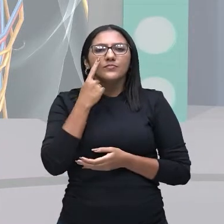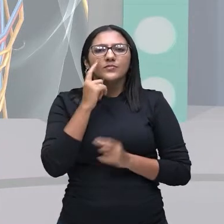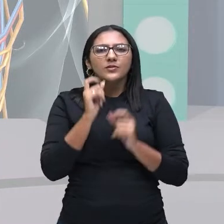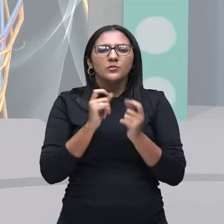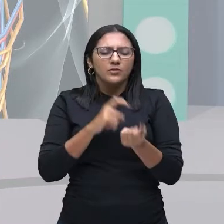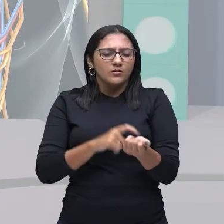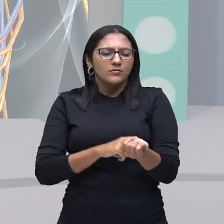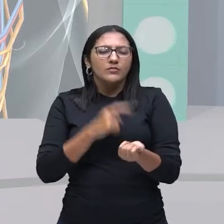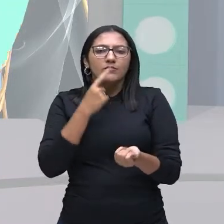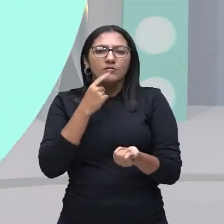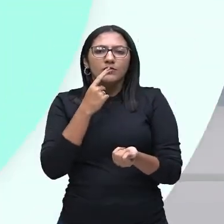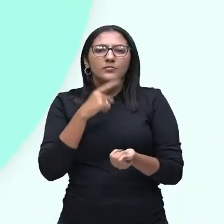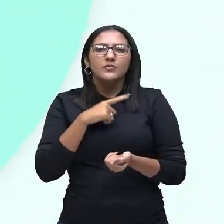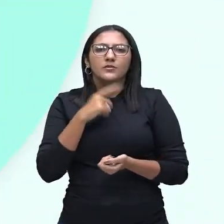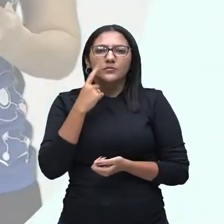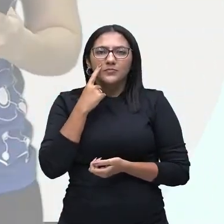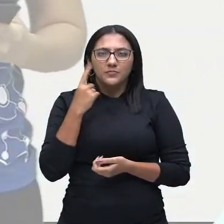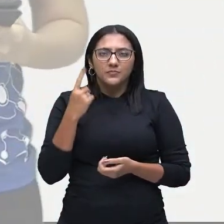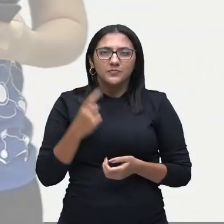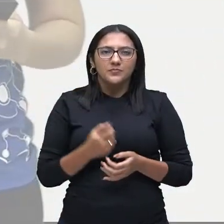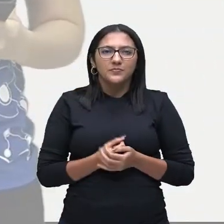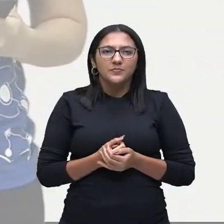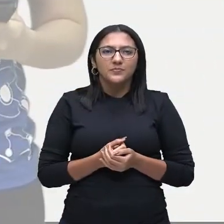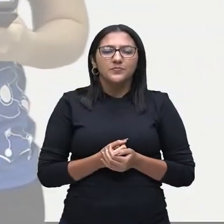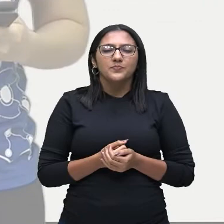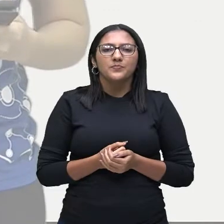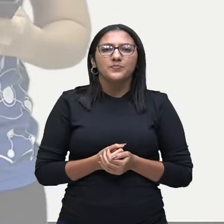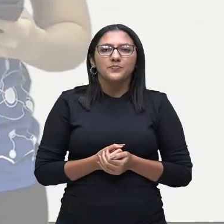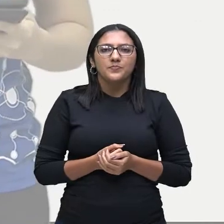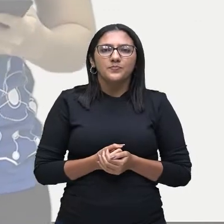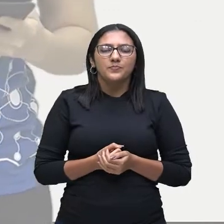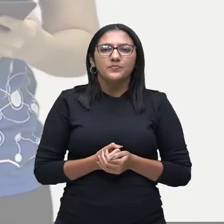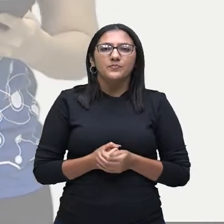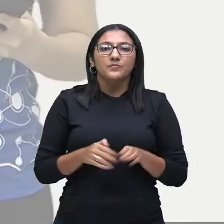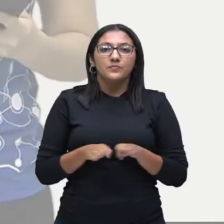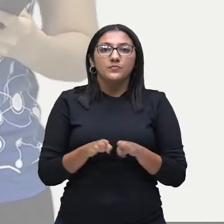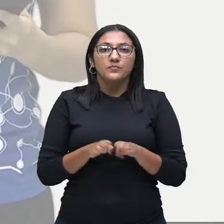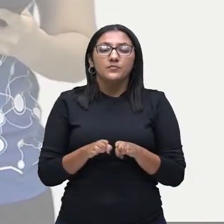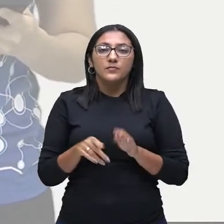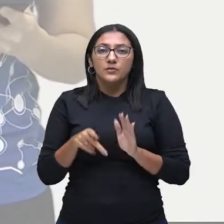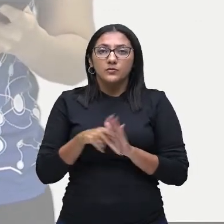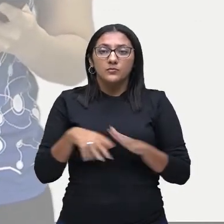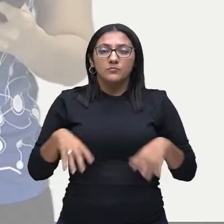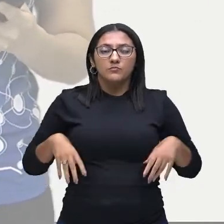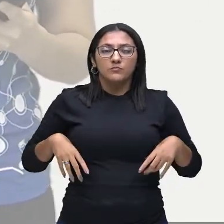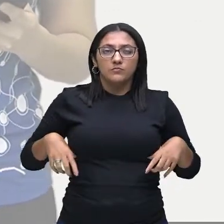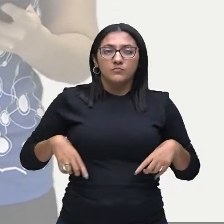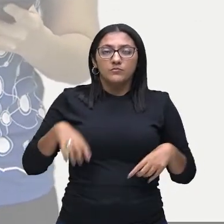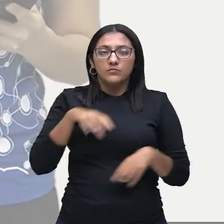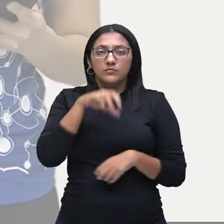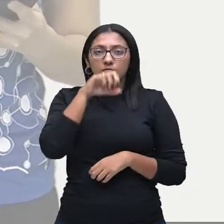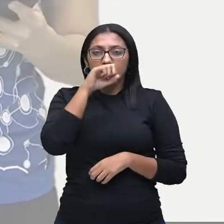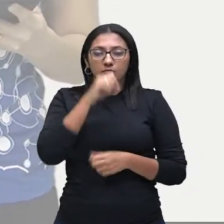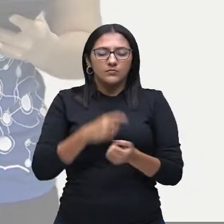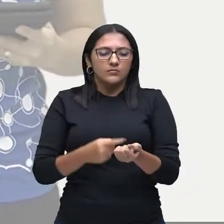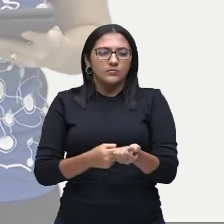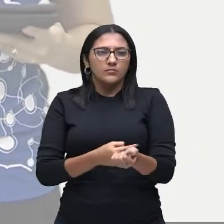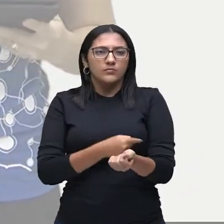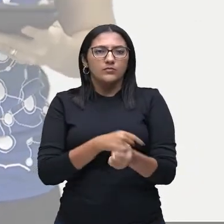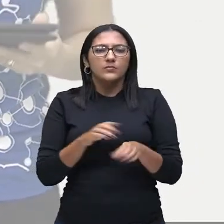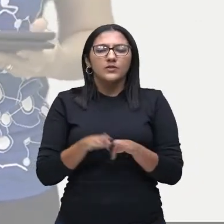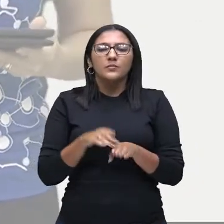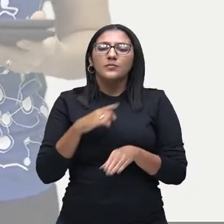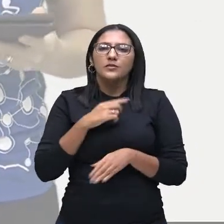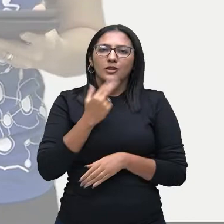sangue transporta. Além dos gases respiratórios, o nosso sangue também transporta